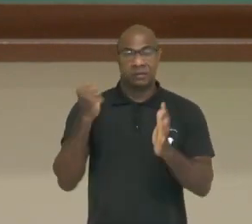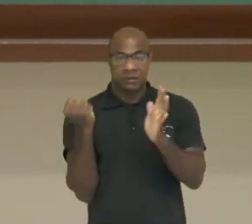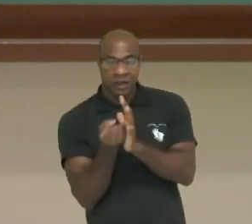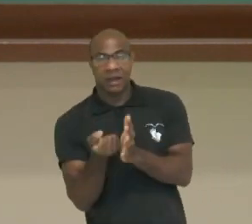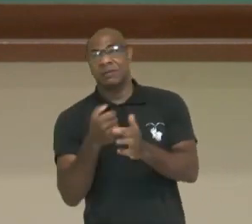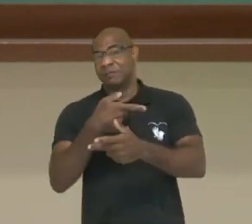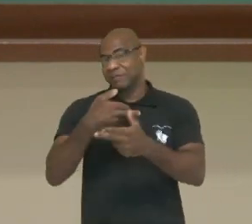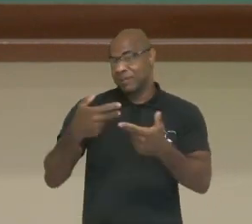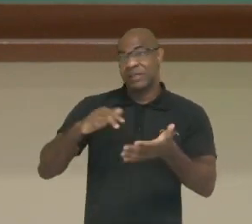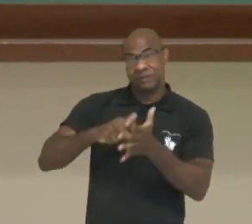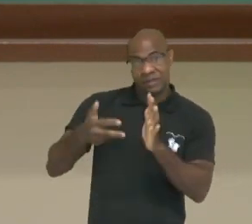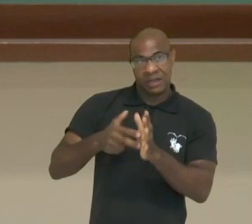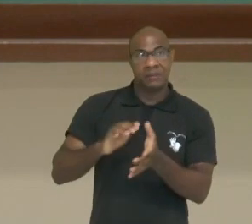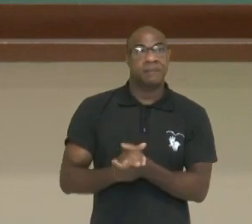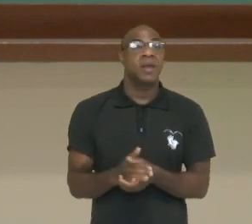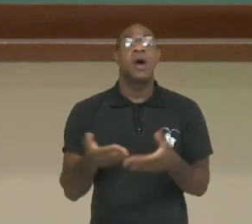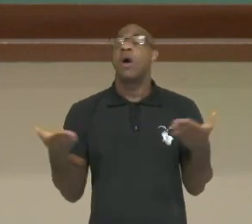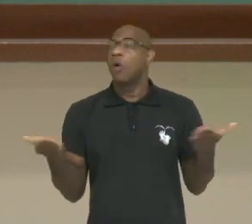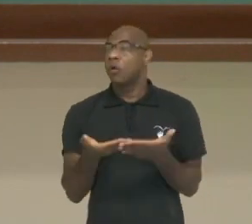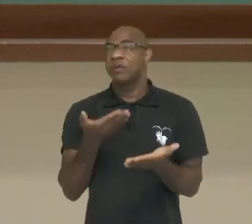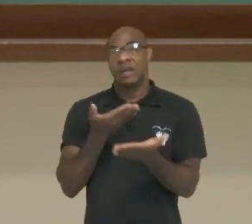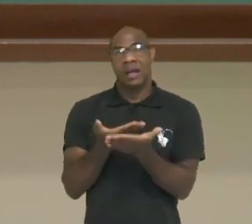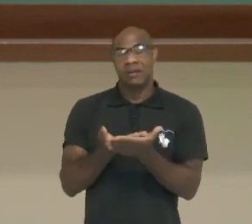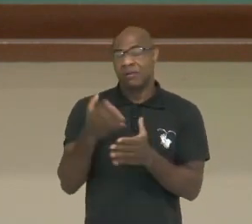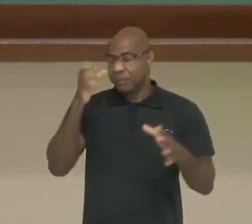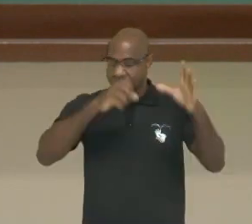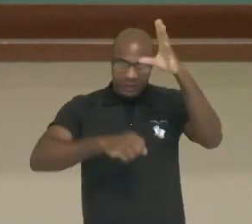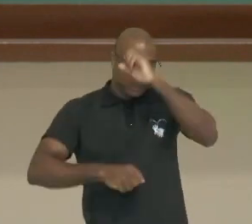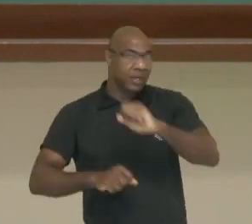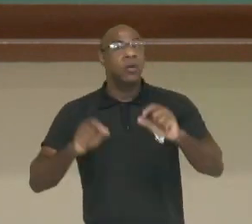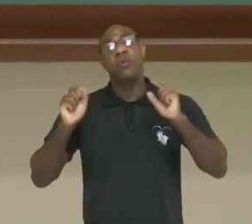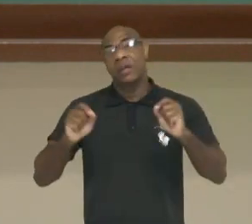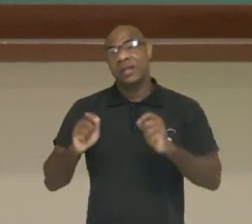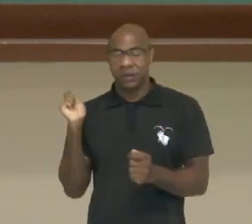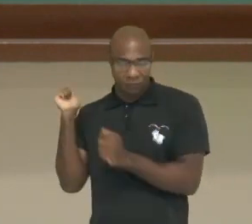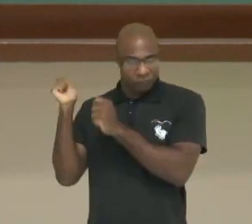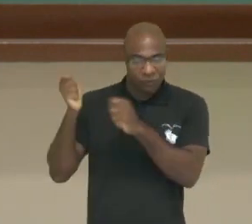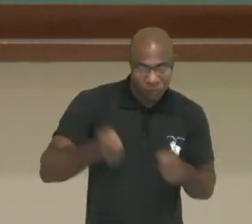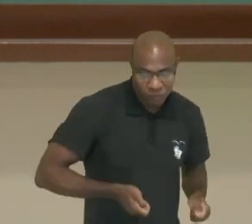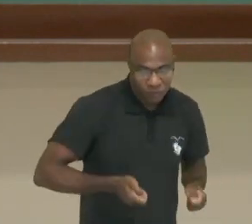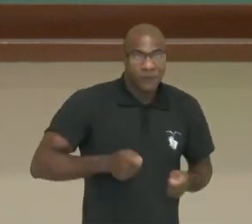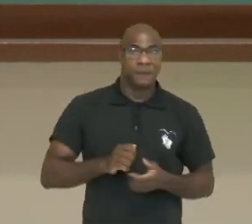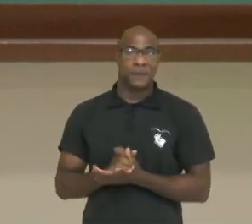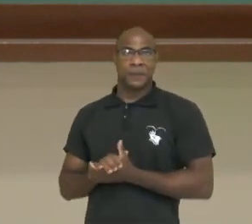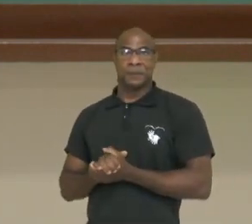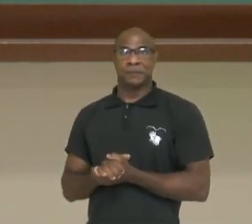significados. E na aula de hoje nós vamos aprender tudo sobre o judô. Vamos lá!